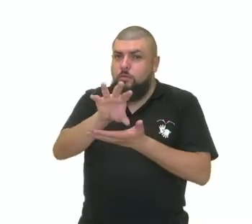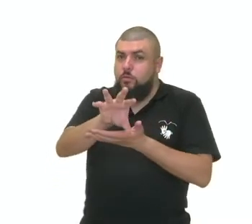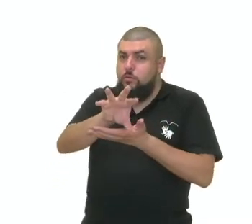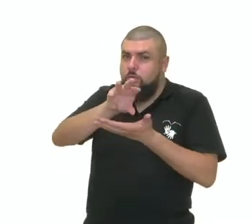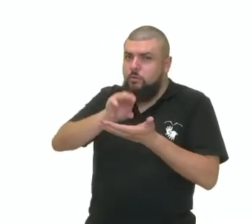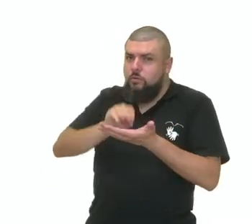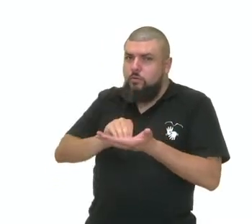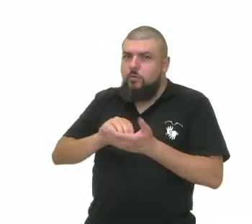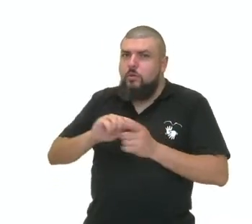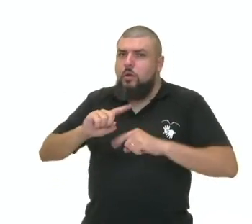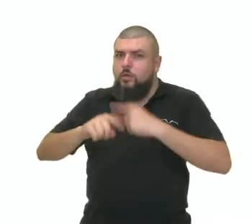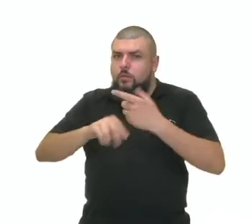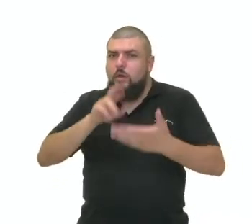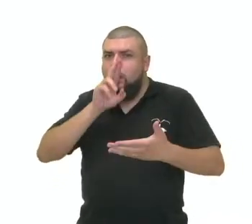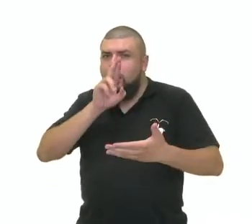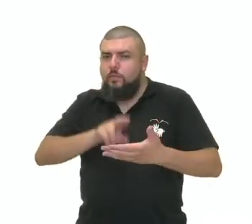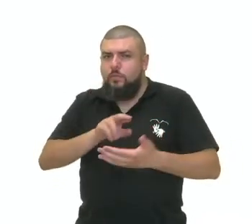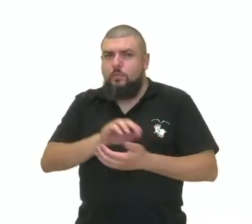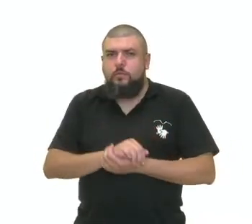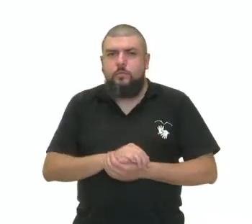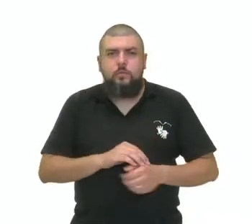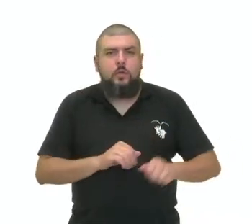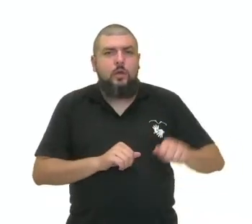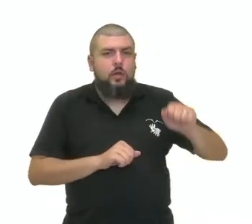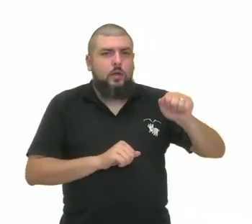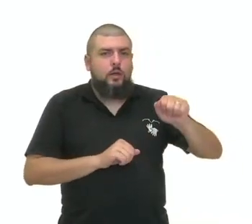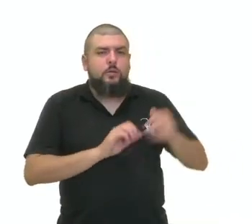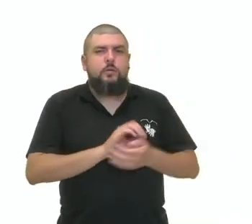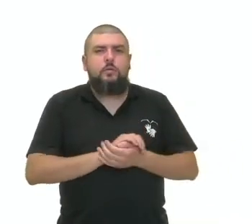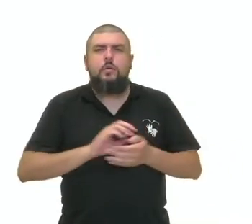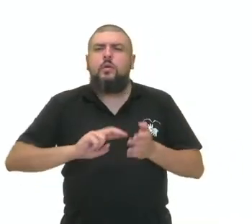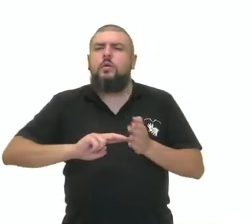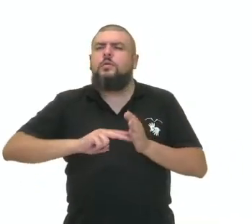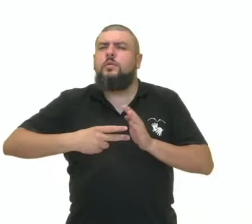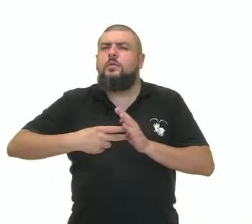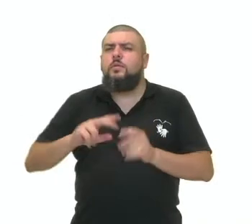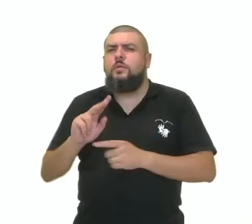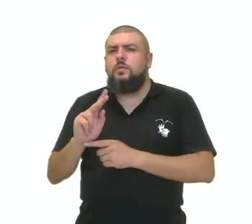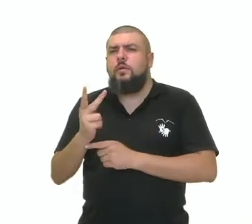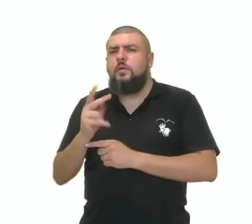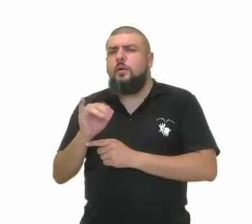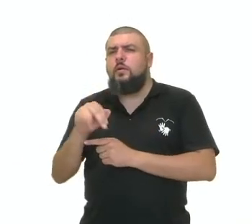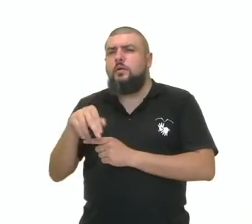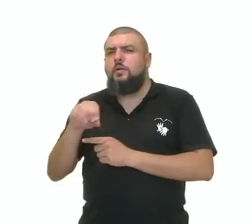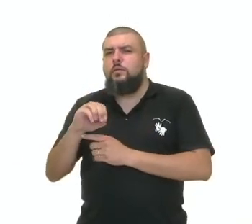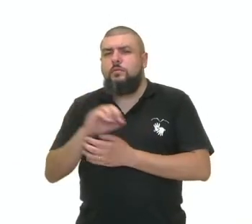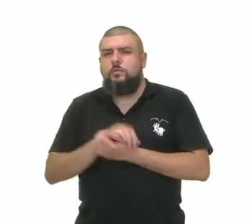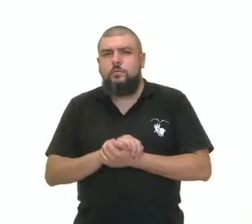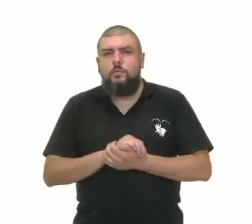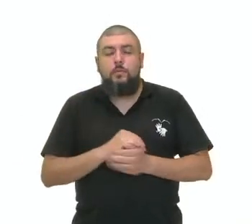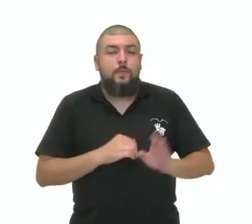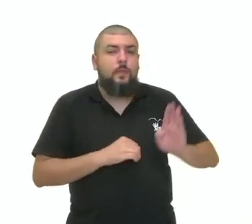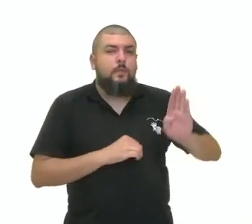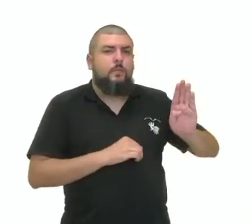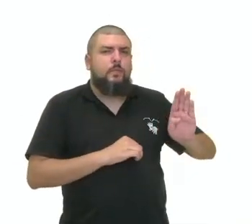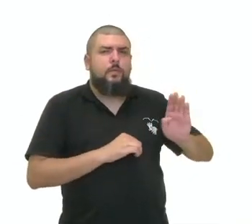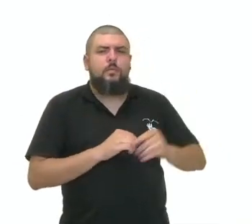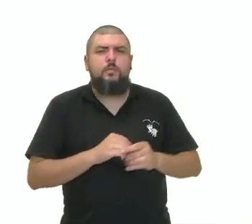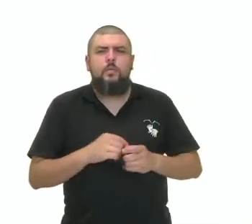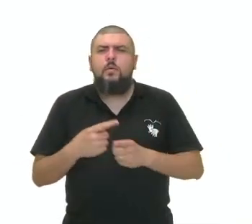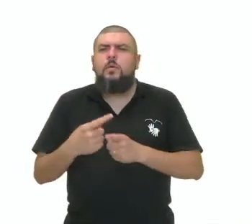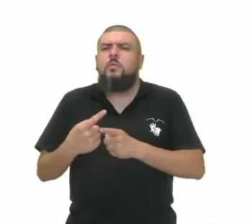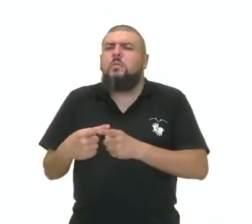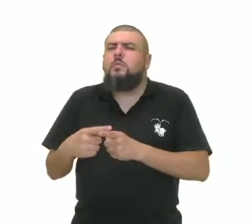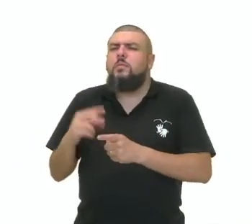no caderno. Questão A: pesquise no dicionário o que significa hino. B: para que servem os hinos?